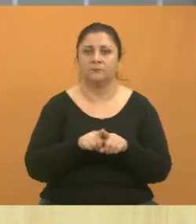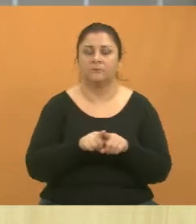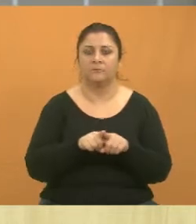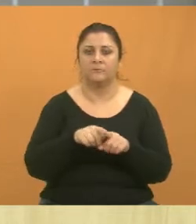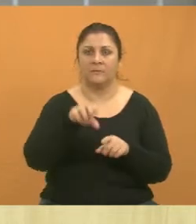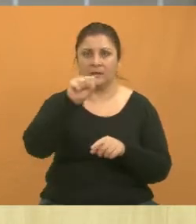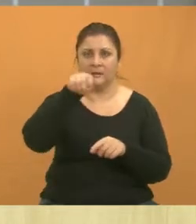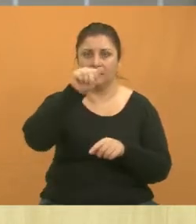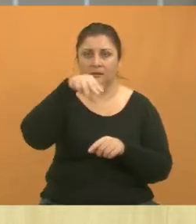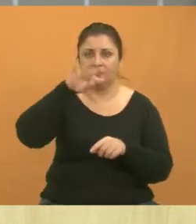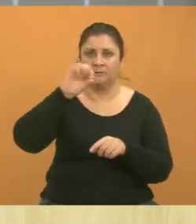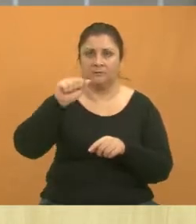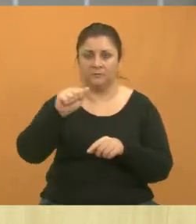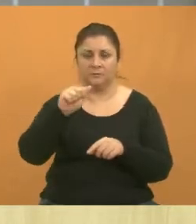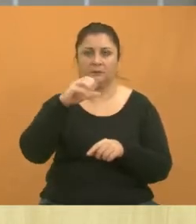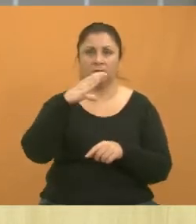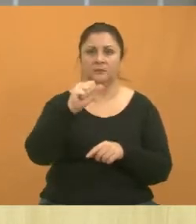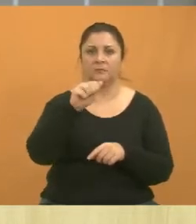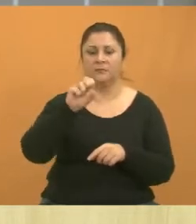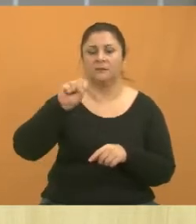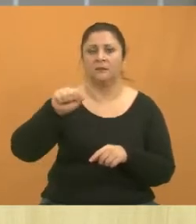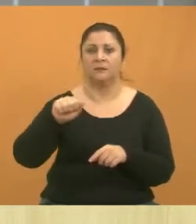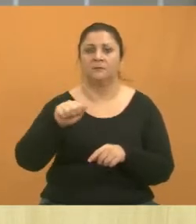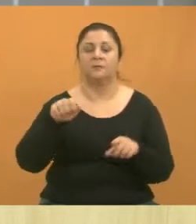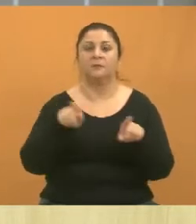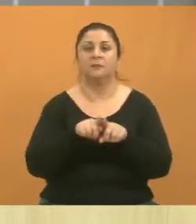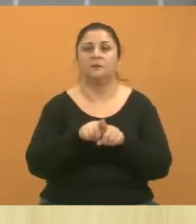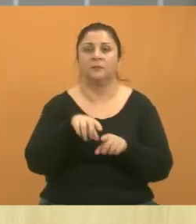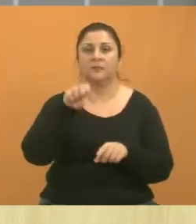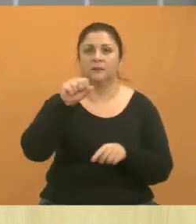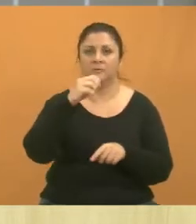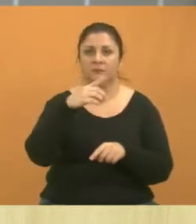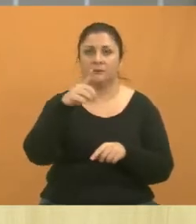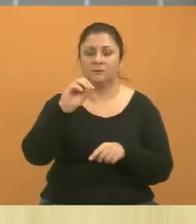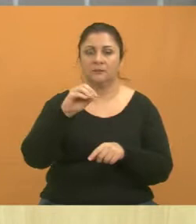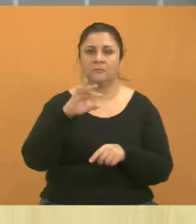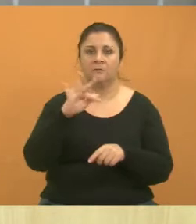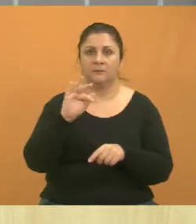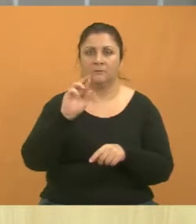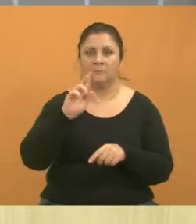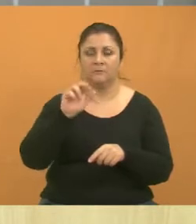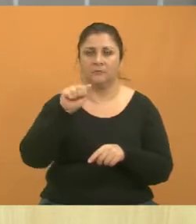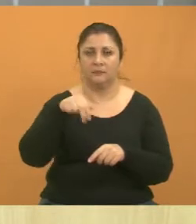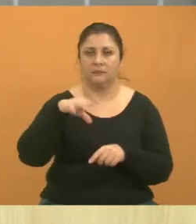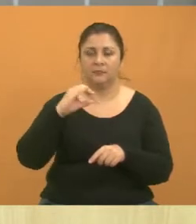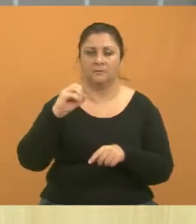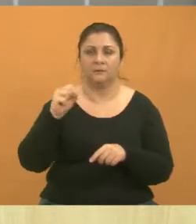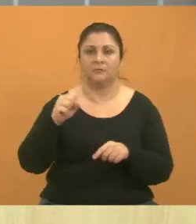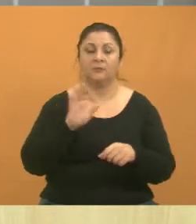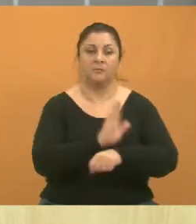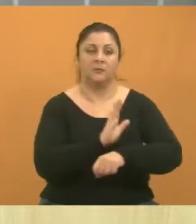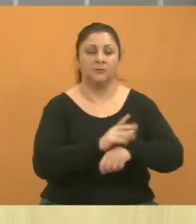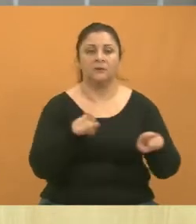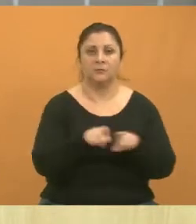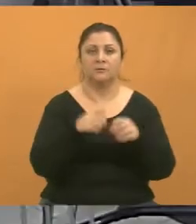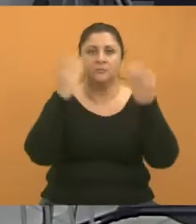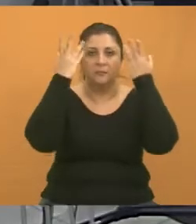Francisco de Assis e inclui nas doações a causa animal do município. Autoria, vereadora Sônia Patas da